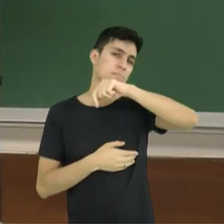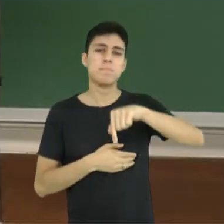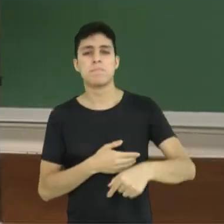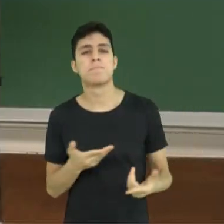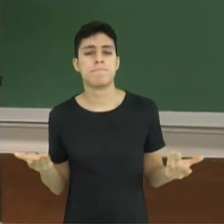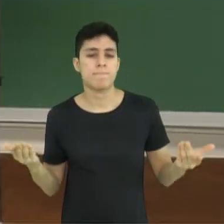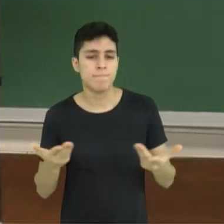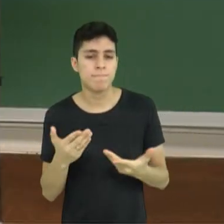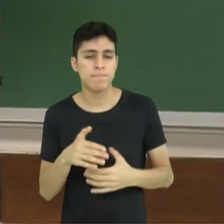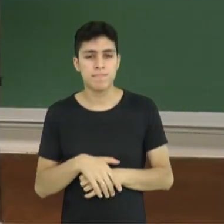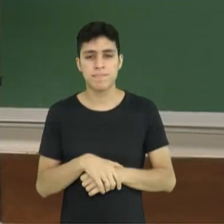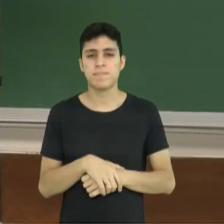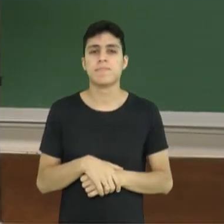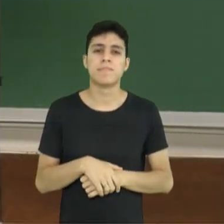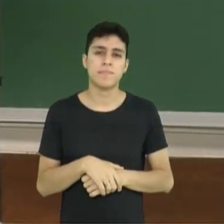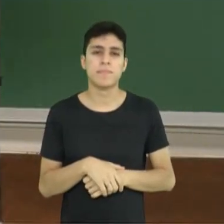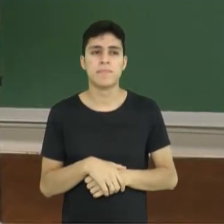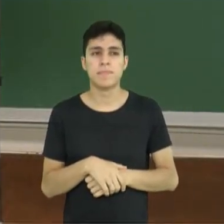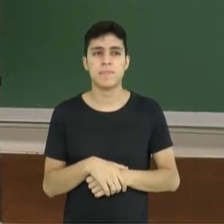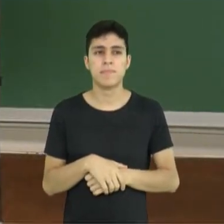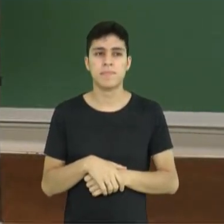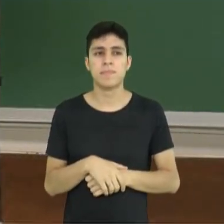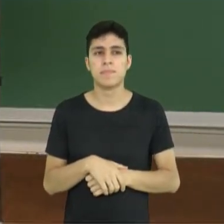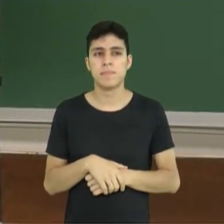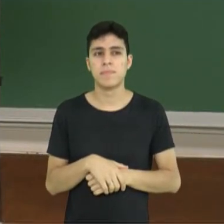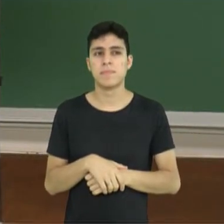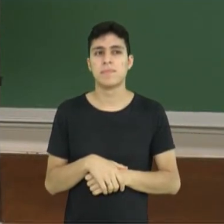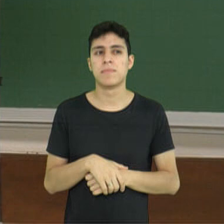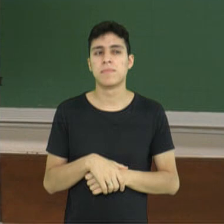aprendemos hoje, né?